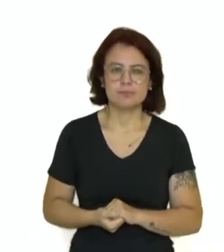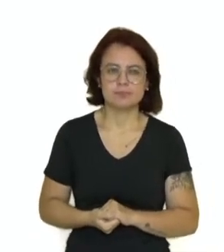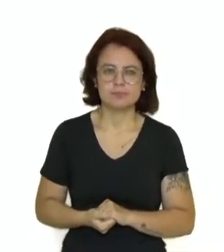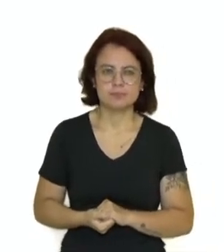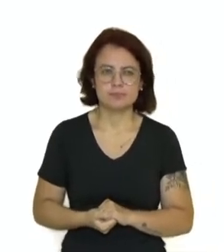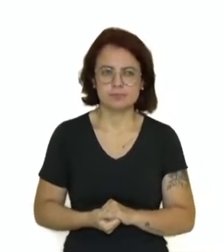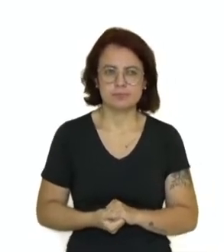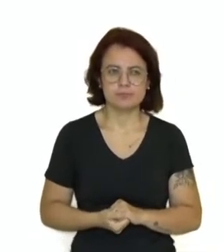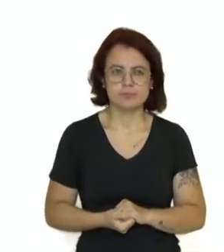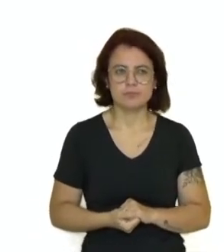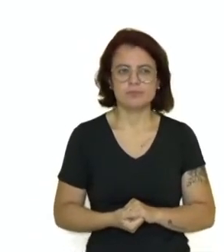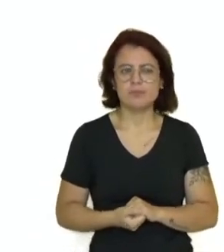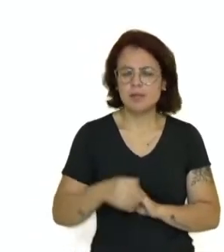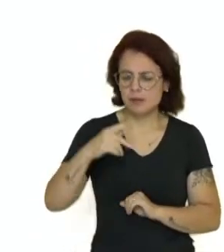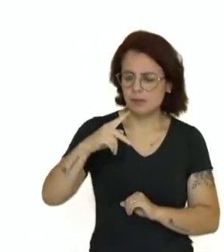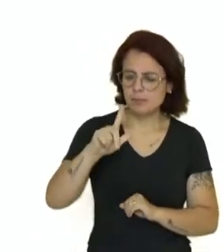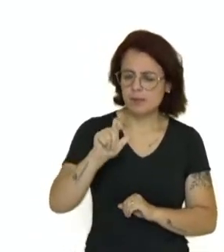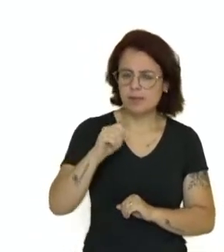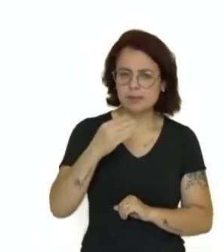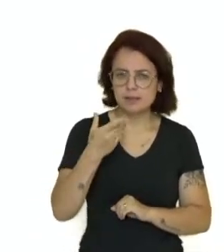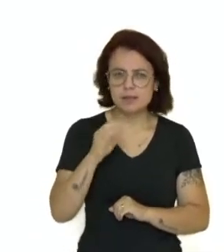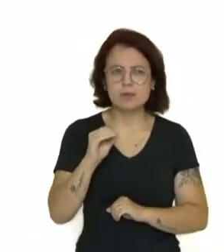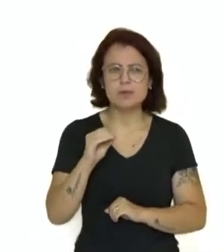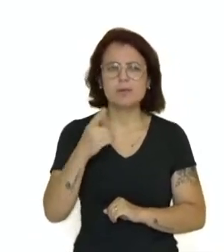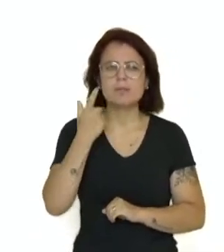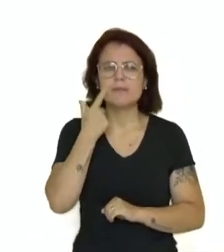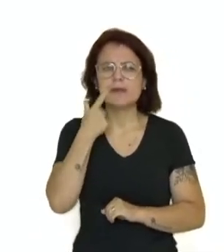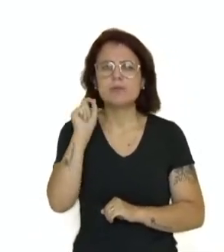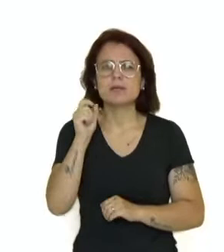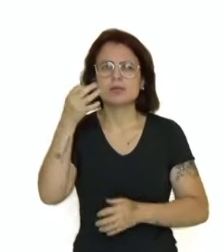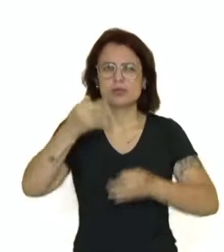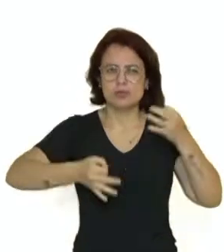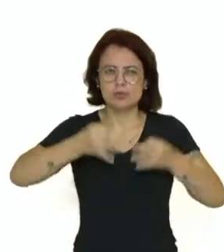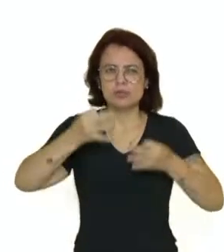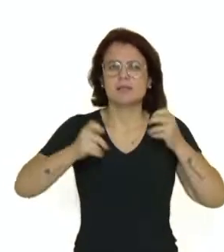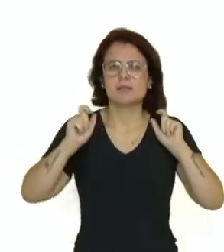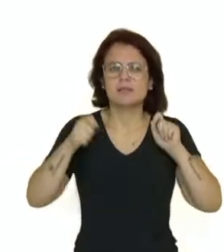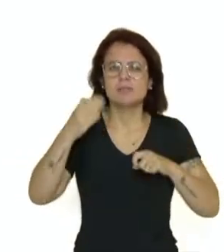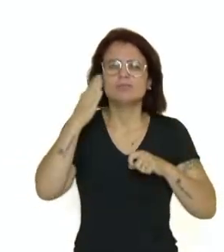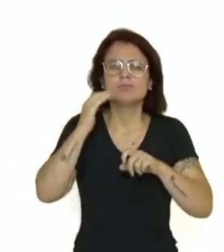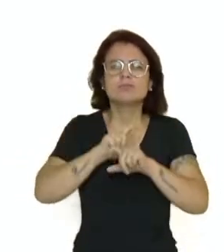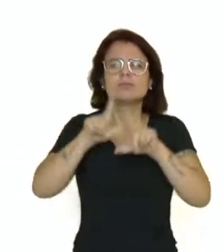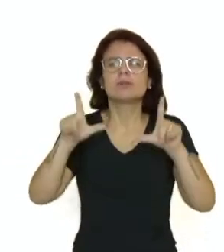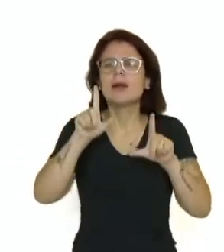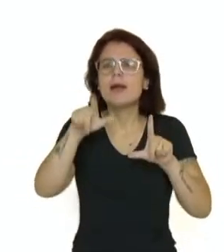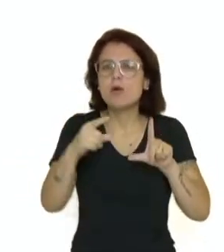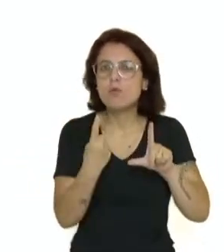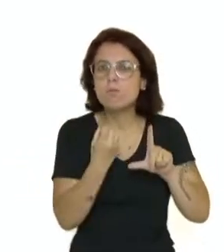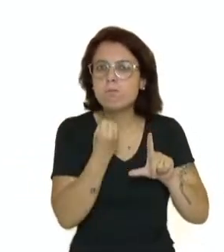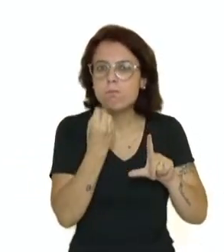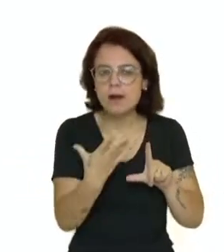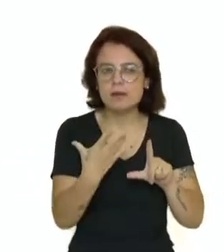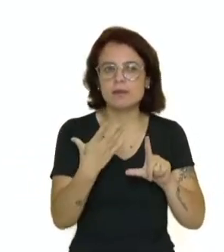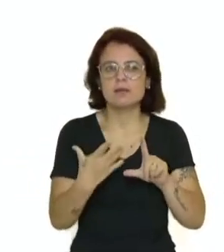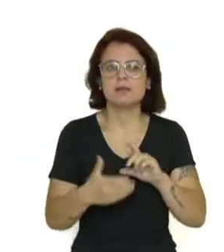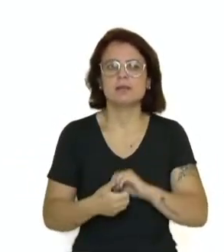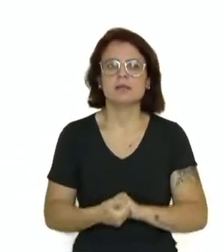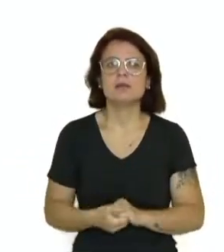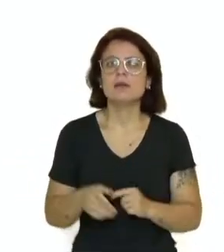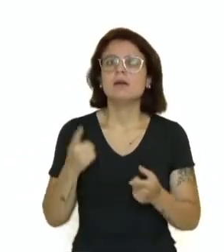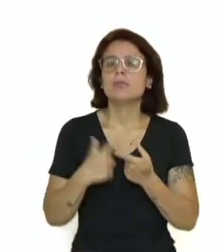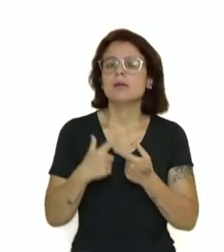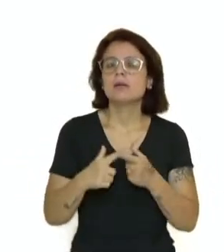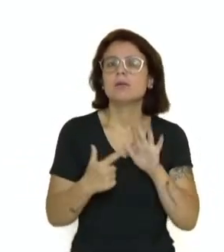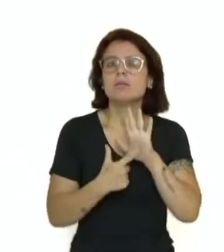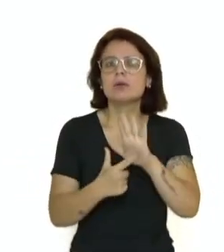Para o filósofo grego Platão, a justiça pode ser entendida como um bem. Isso porque a justiça representa a relação